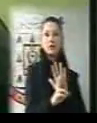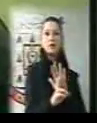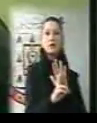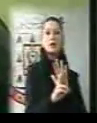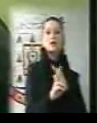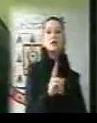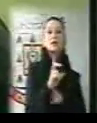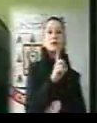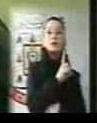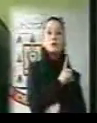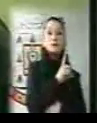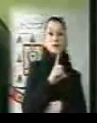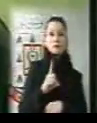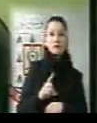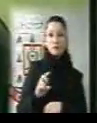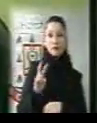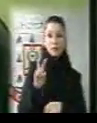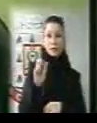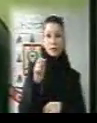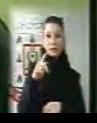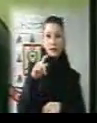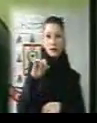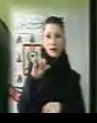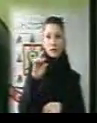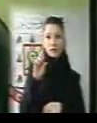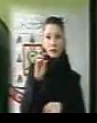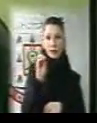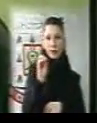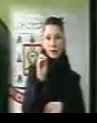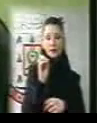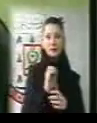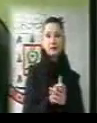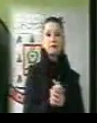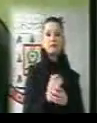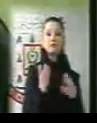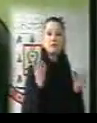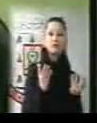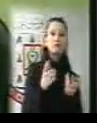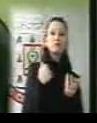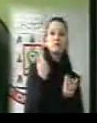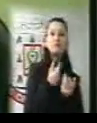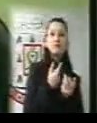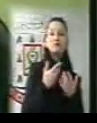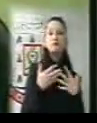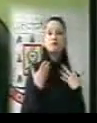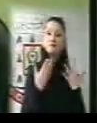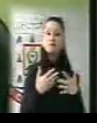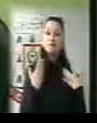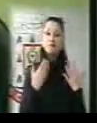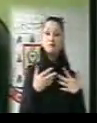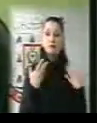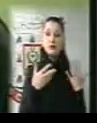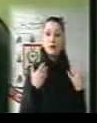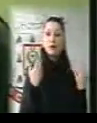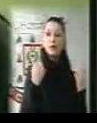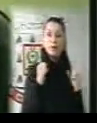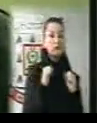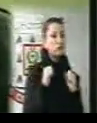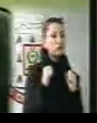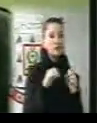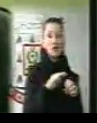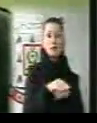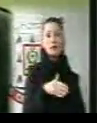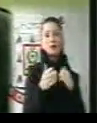Vampiro. A gente tem motivo de muita alegria podermos estar na noite de hoje na